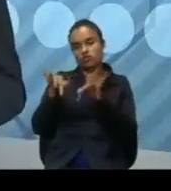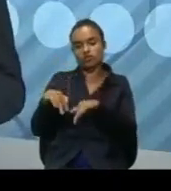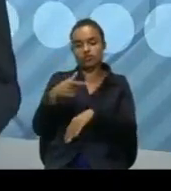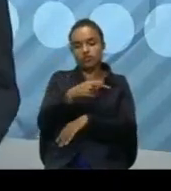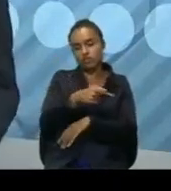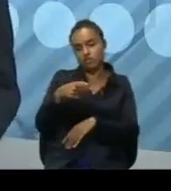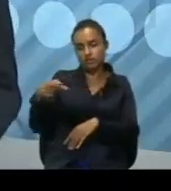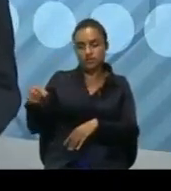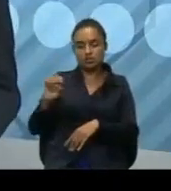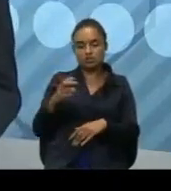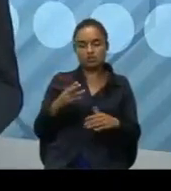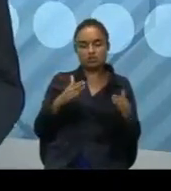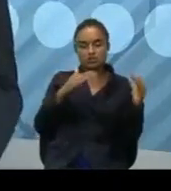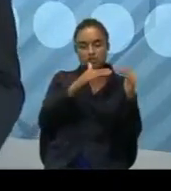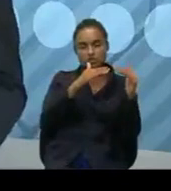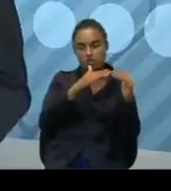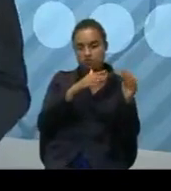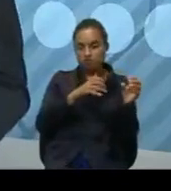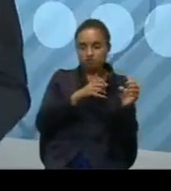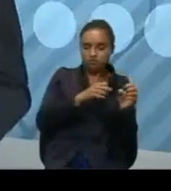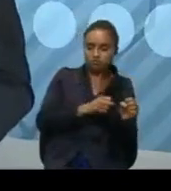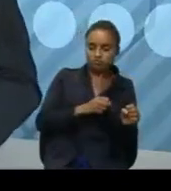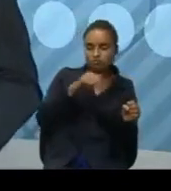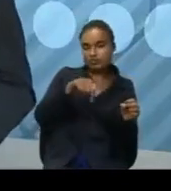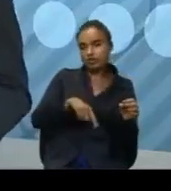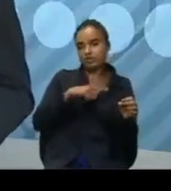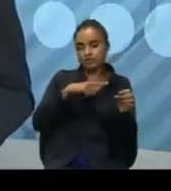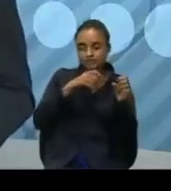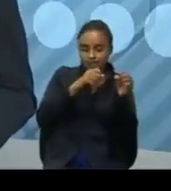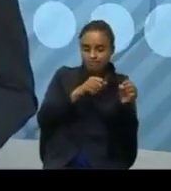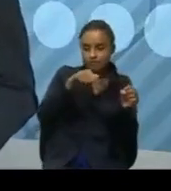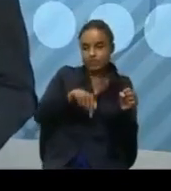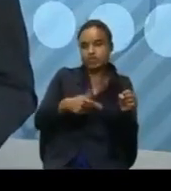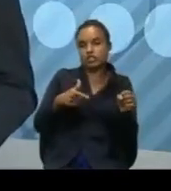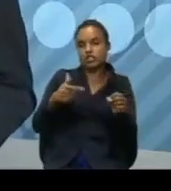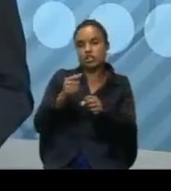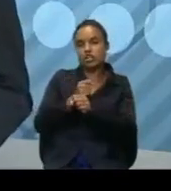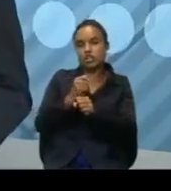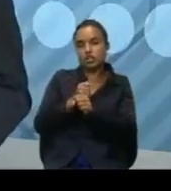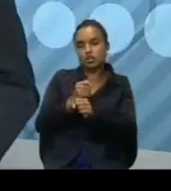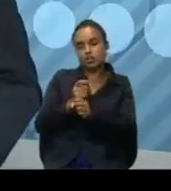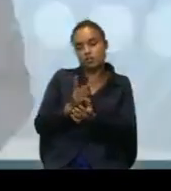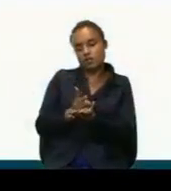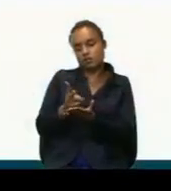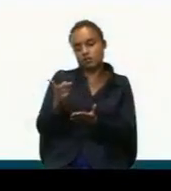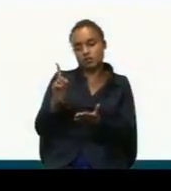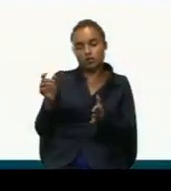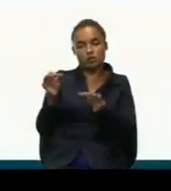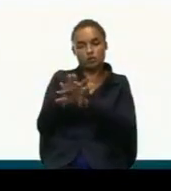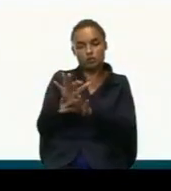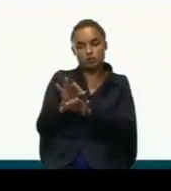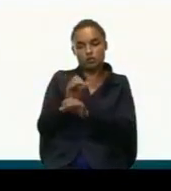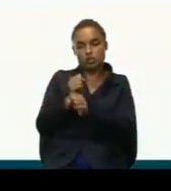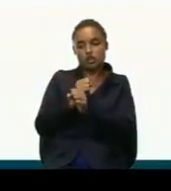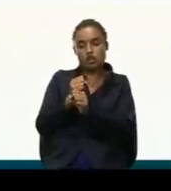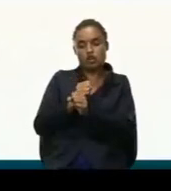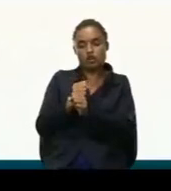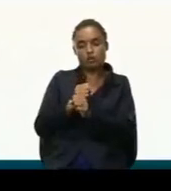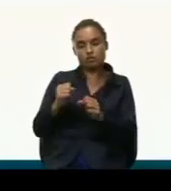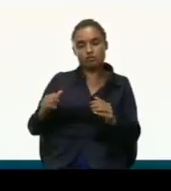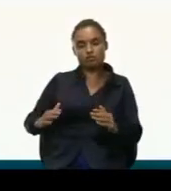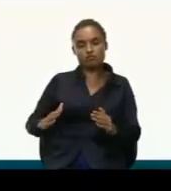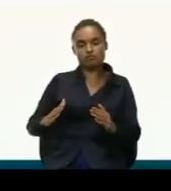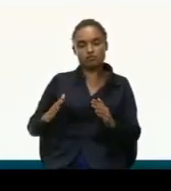estiver alojado no ambiente sem a obra em execução. Ok? Retornando para o quadro, a gente vê também